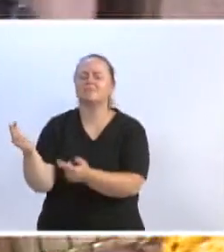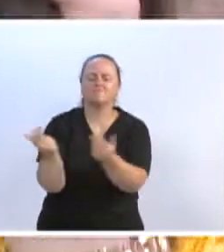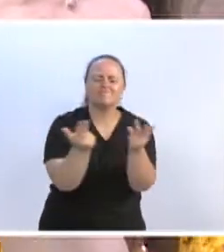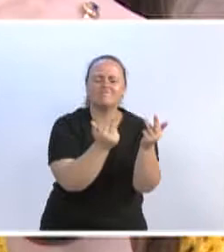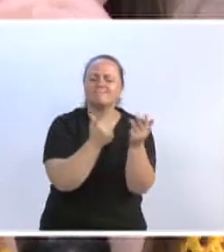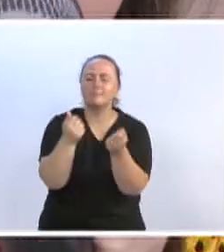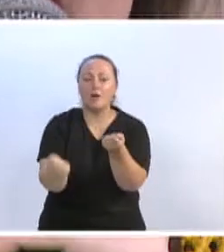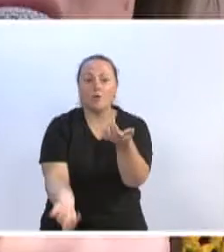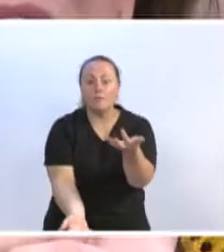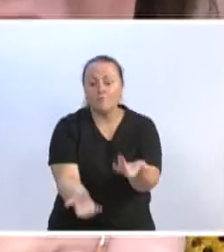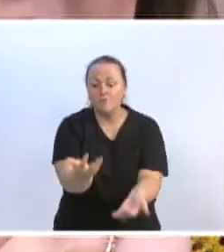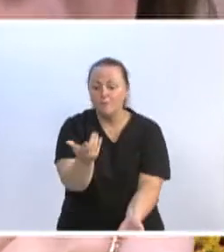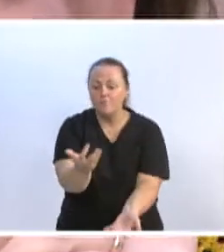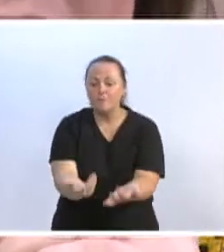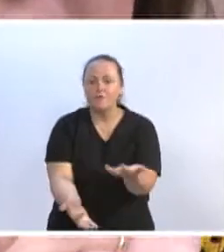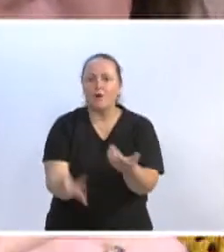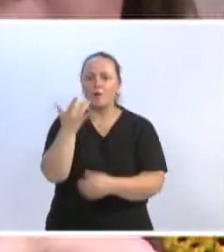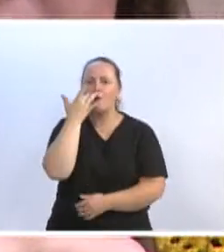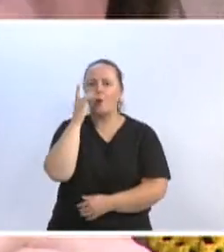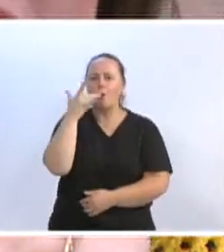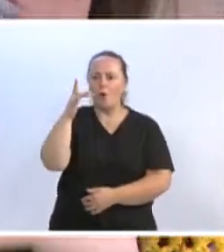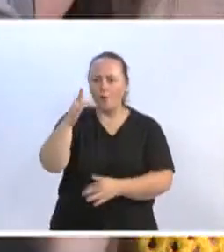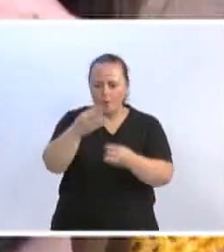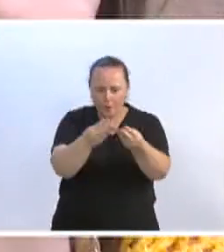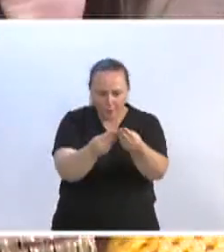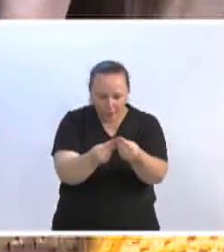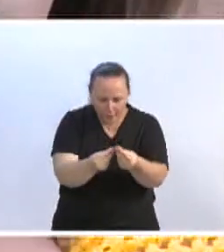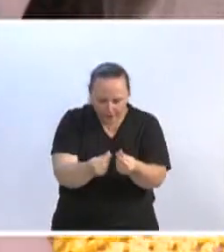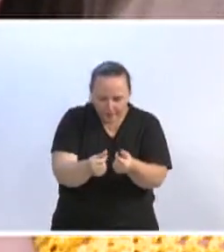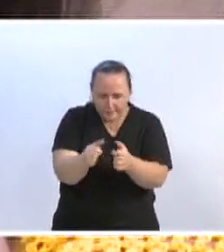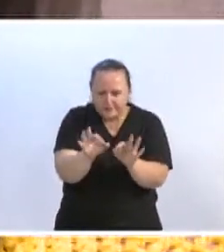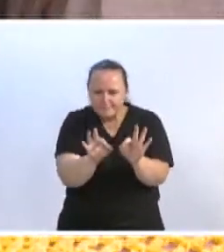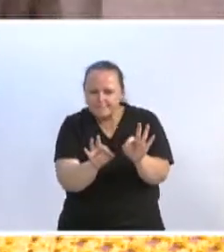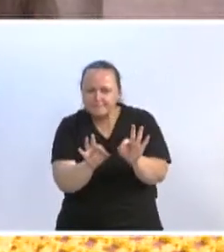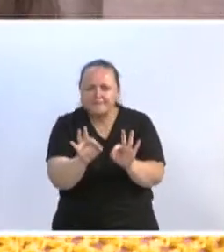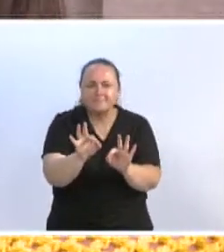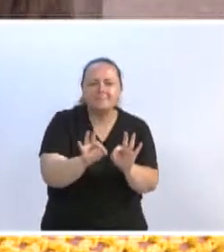Deus. Assim como o fogo